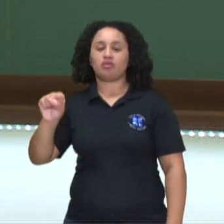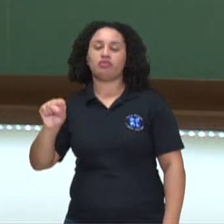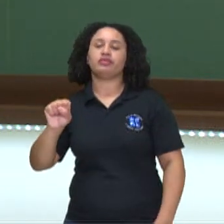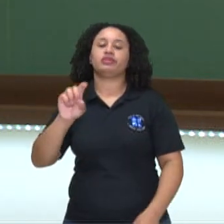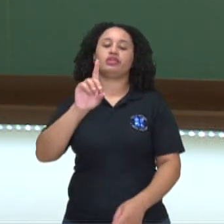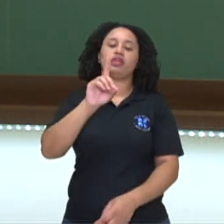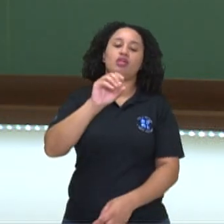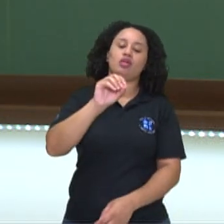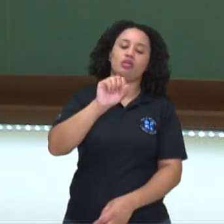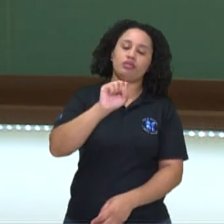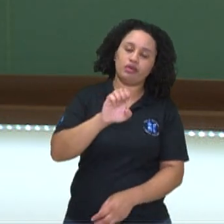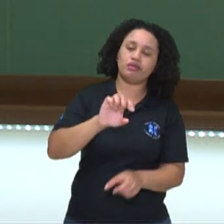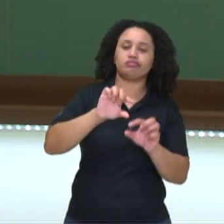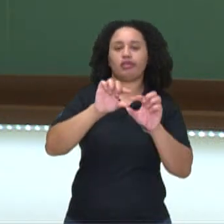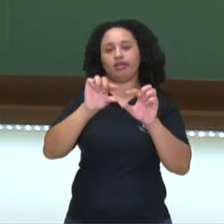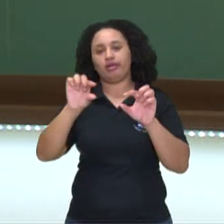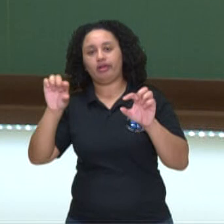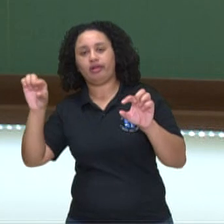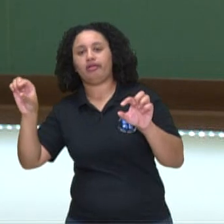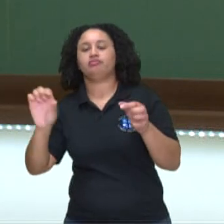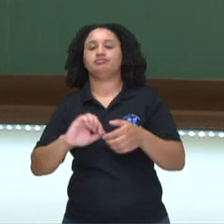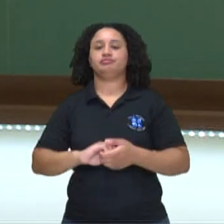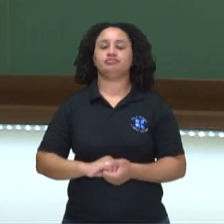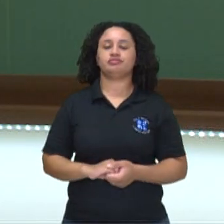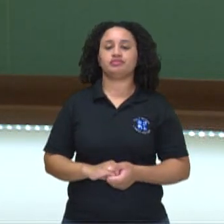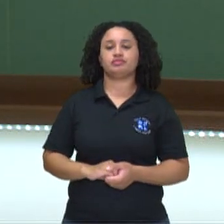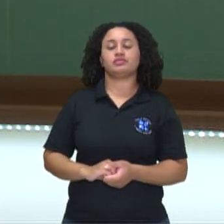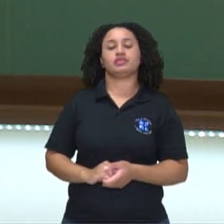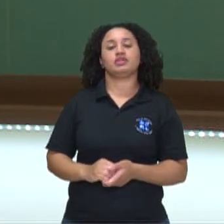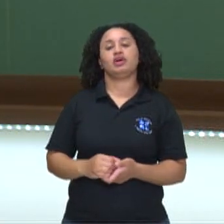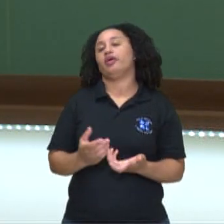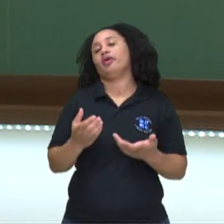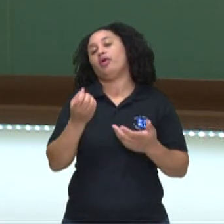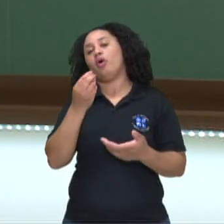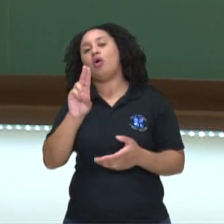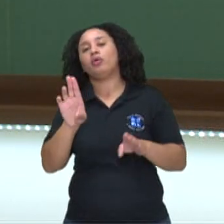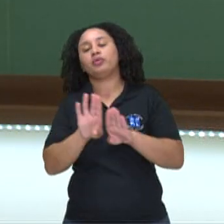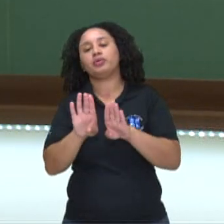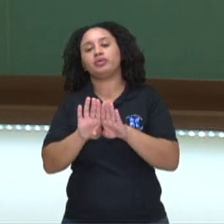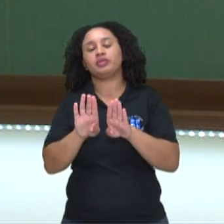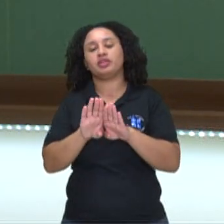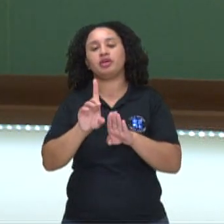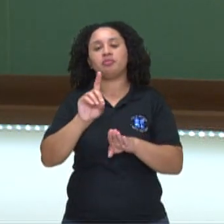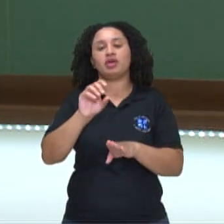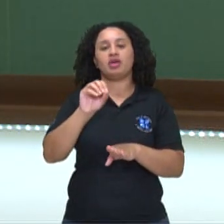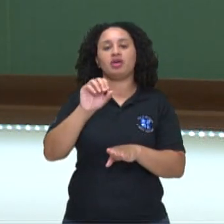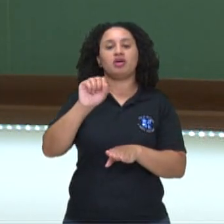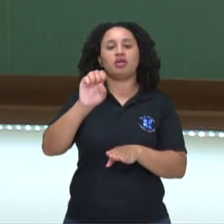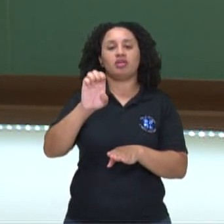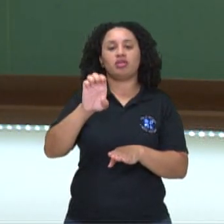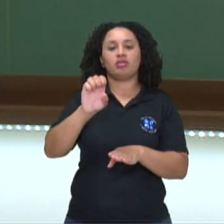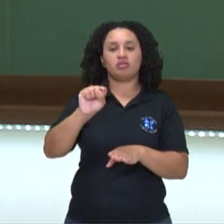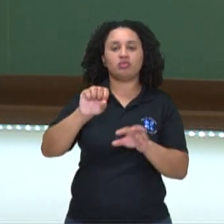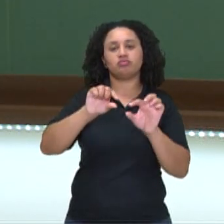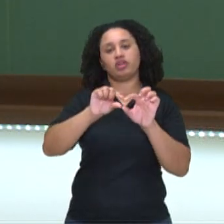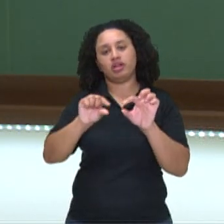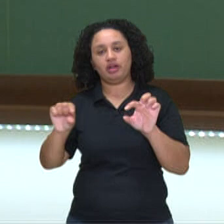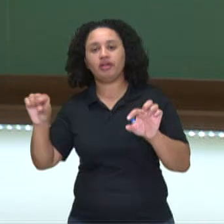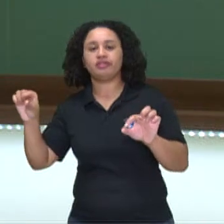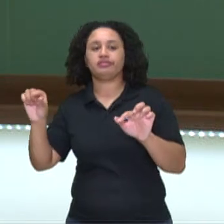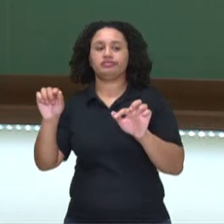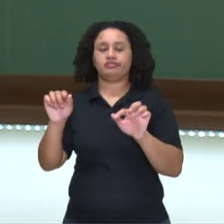she have good grades, por exemplo? Ou, does he live near here, como nós temos no nosso